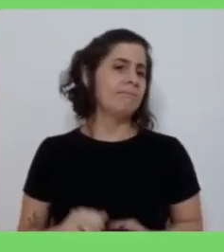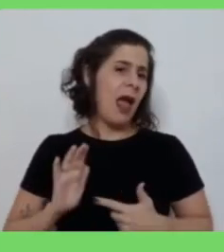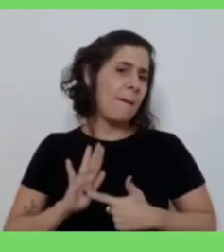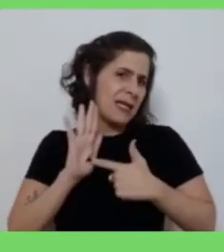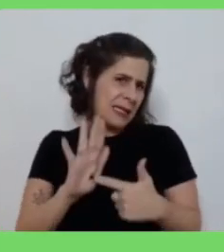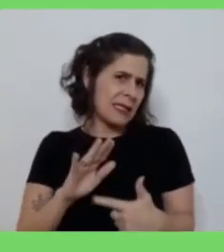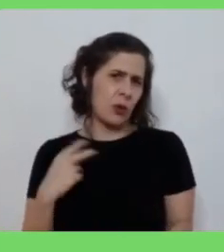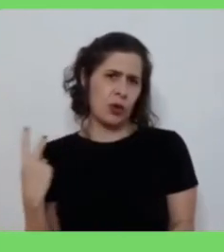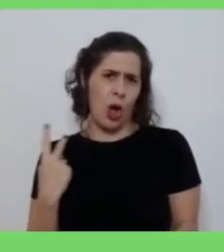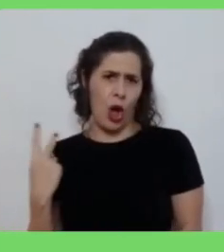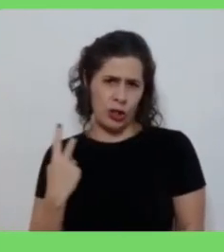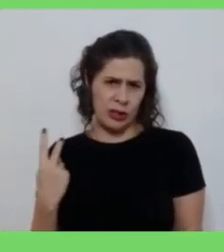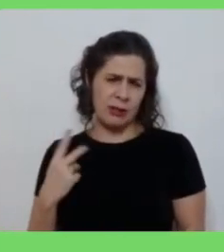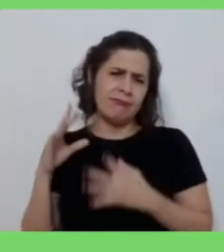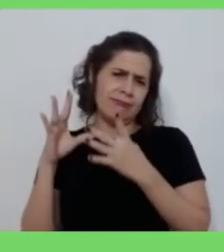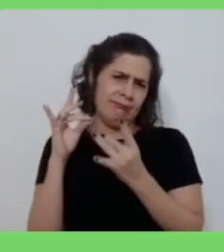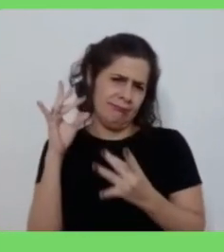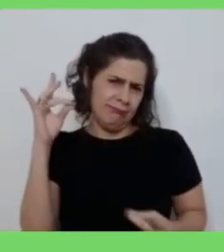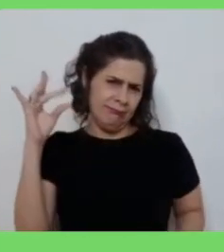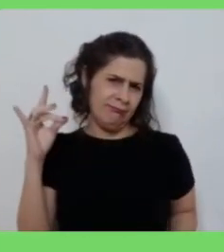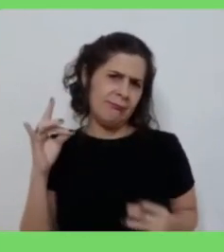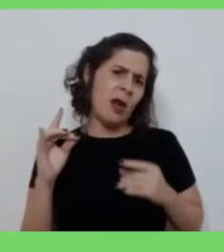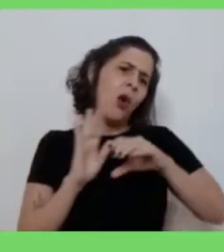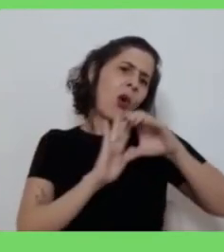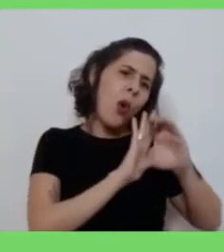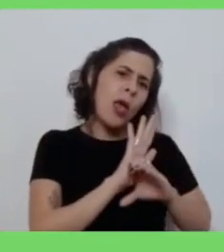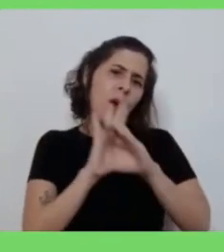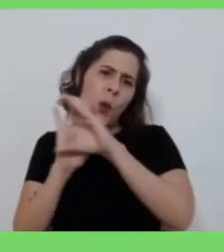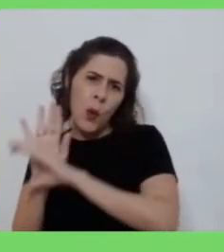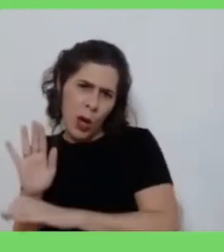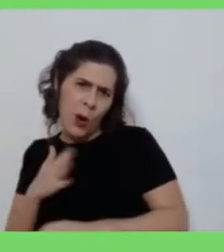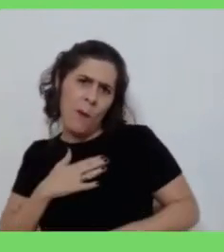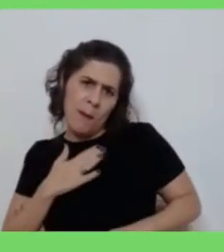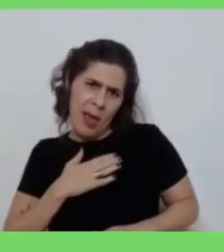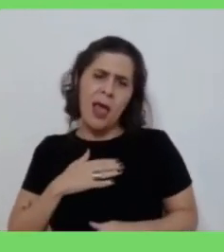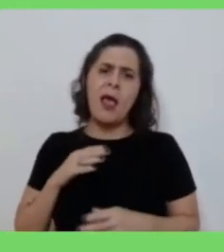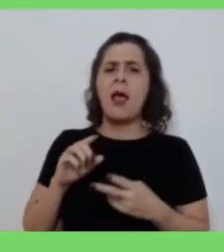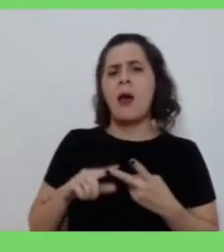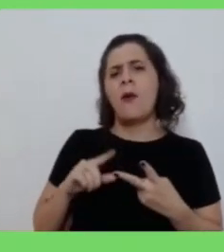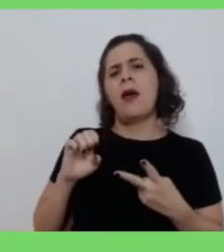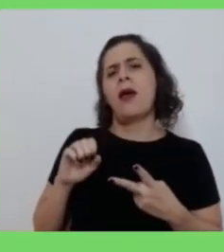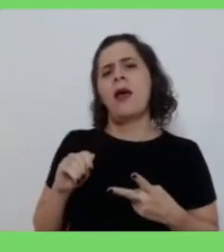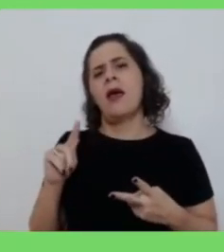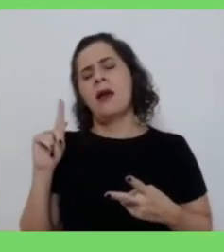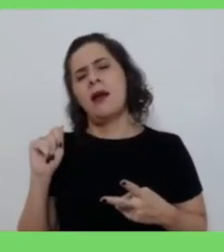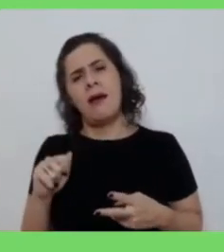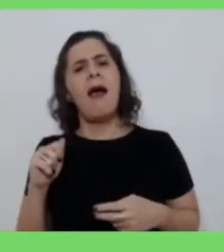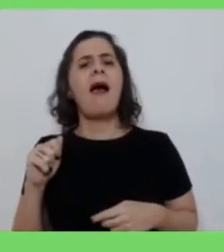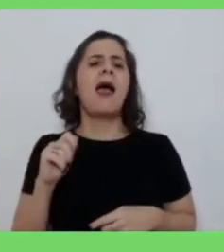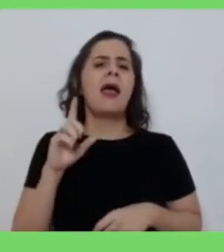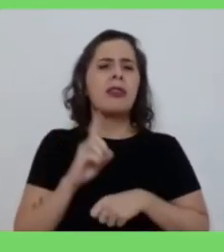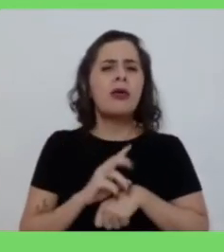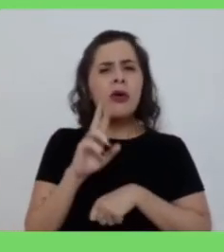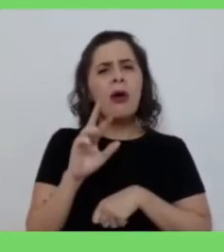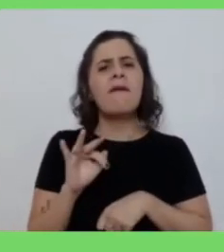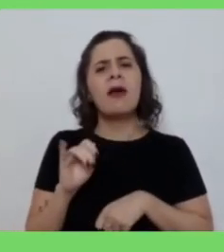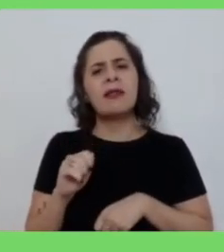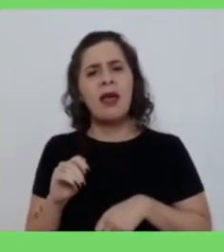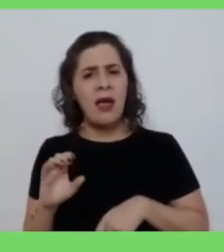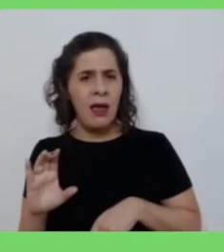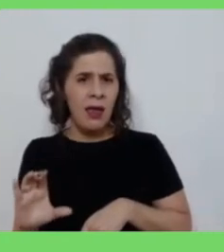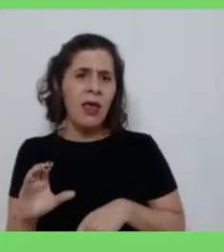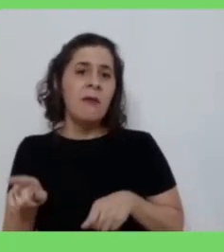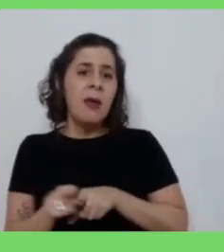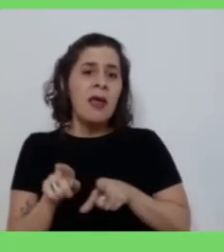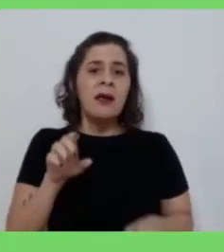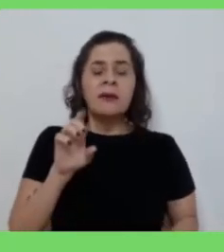só desmando um pouco a o currículo da professora Érica né Ela é Doutora pela caspr pela Fatec ela é CEO da dixel e